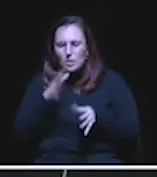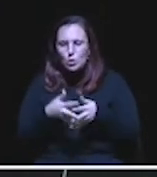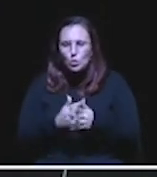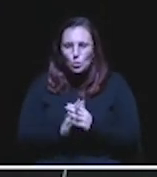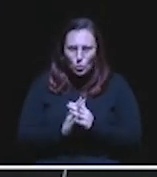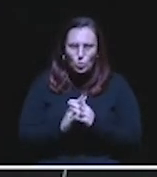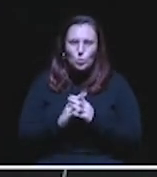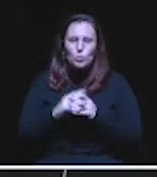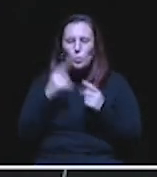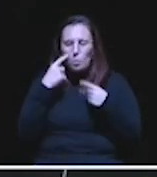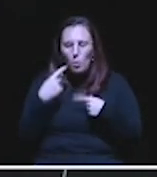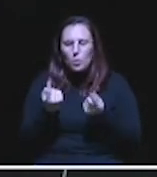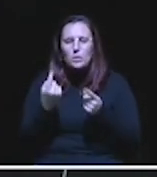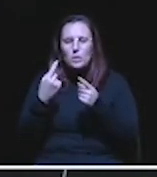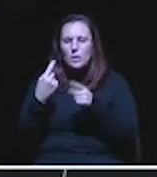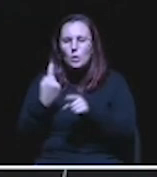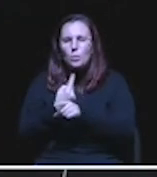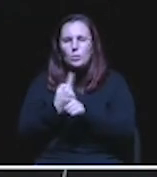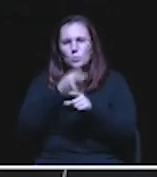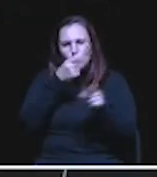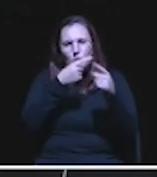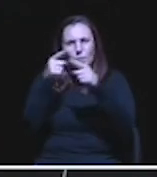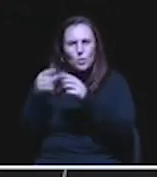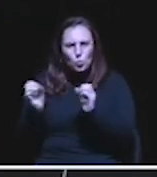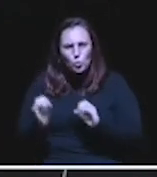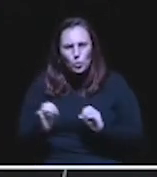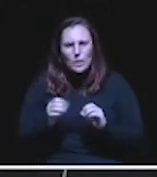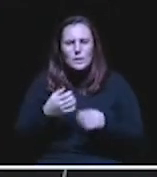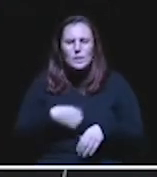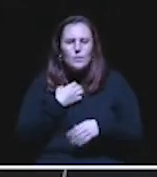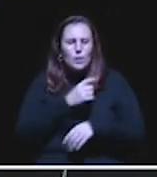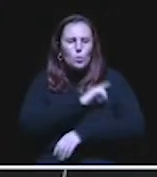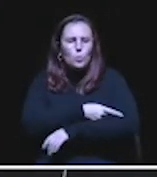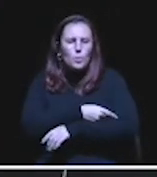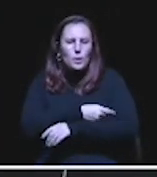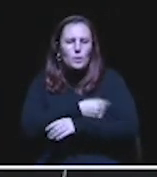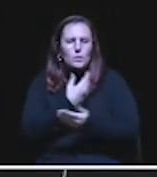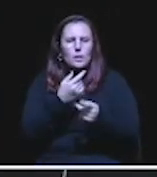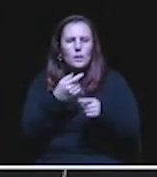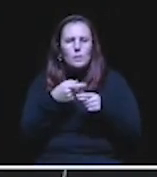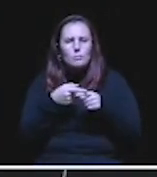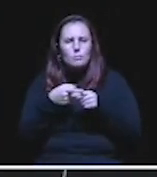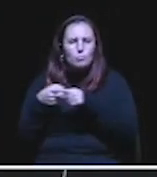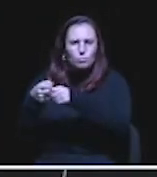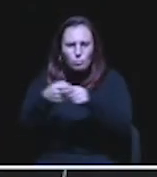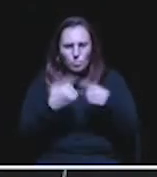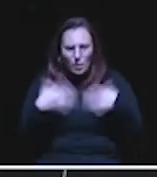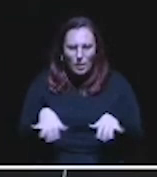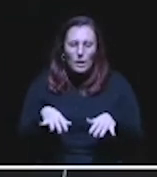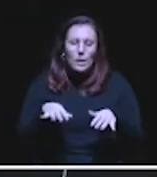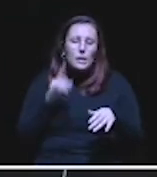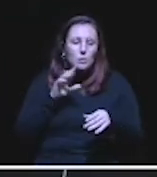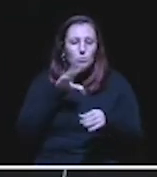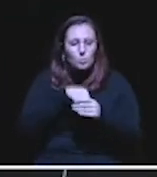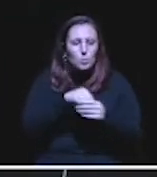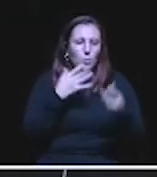refletem a nossa diversidade enquanto sociedade, é sinal que o poder está mal distribuído. Isso é válido para o teatro, é válido